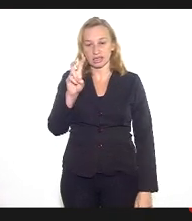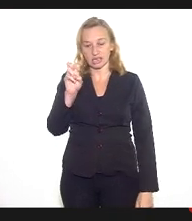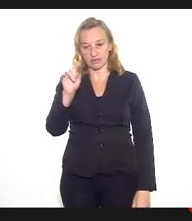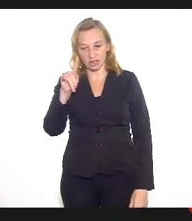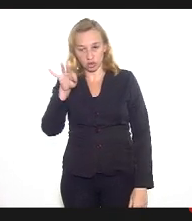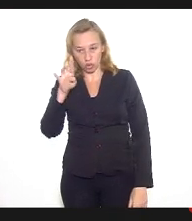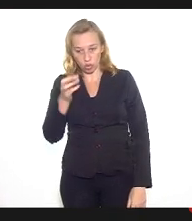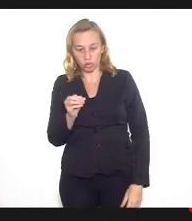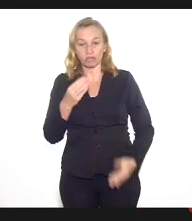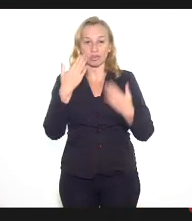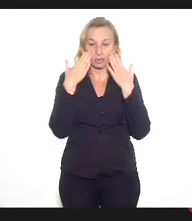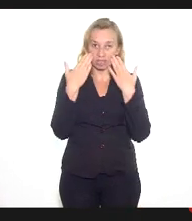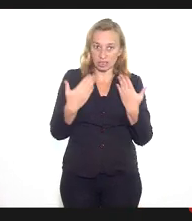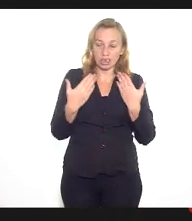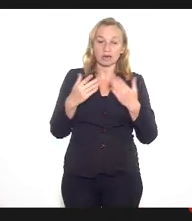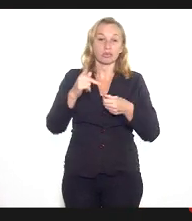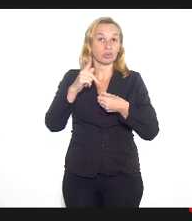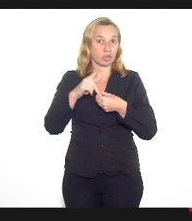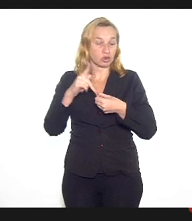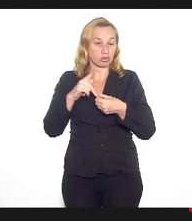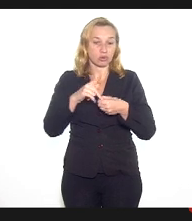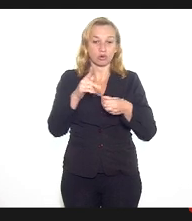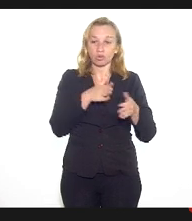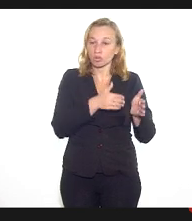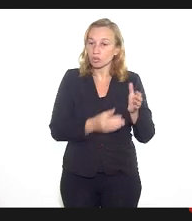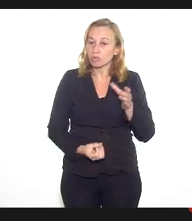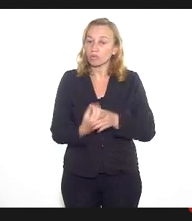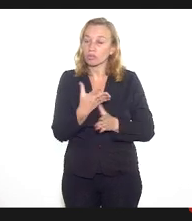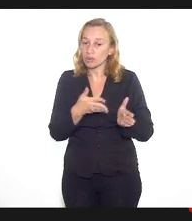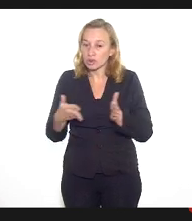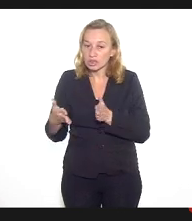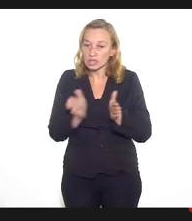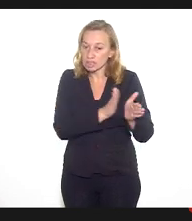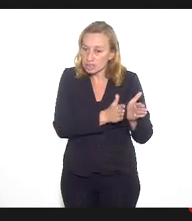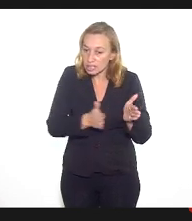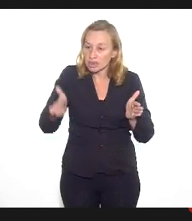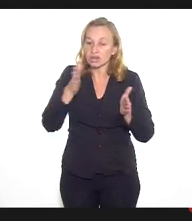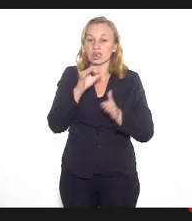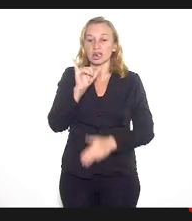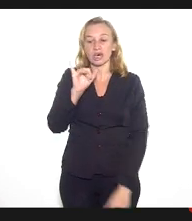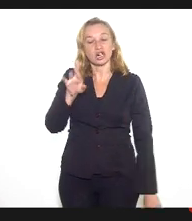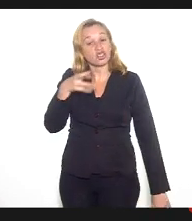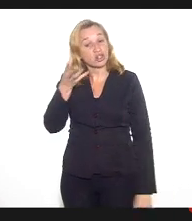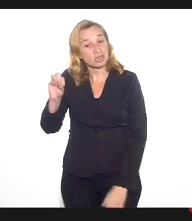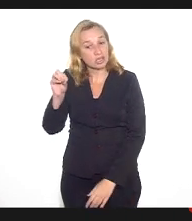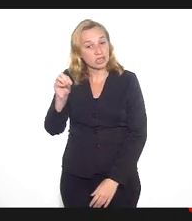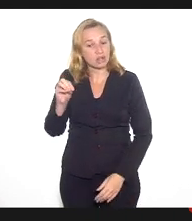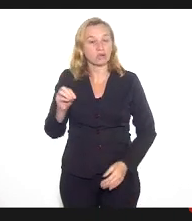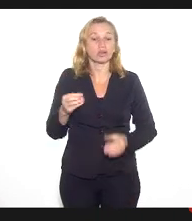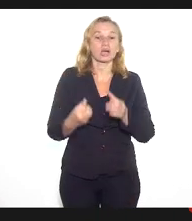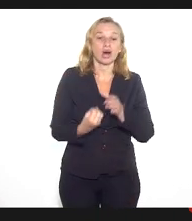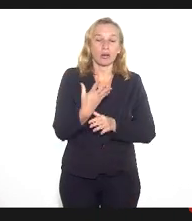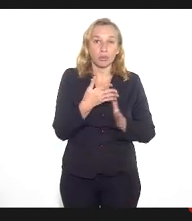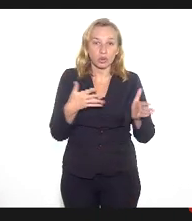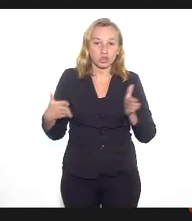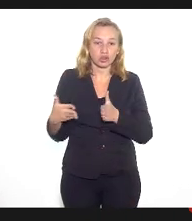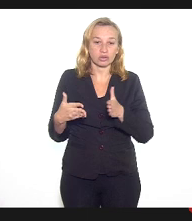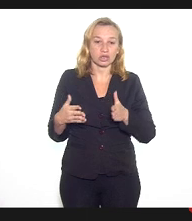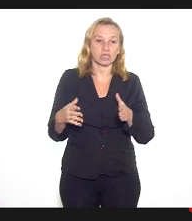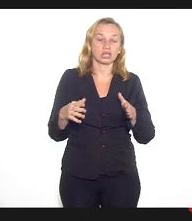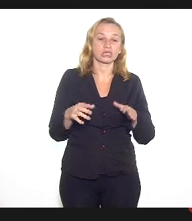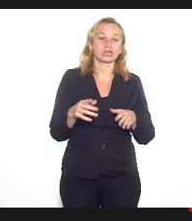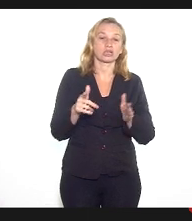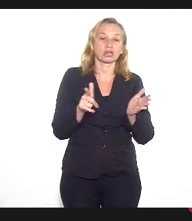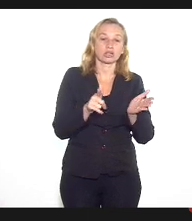Tal como foi apresentado pela Petrobras, o processo de reinjeção ele busca maximizar a produtividade e a receita